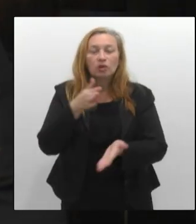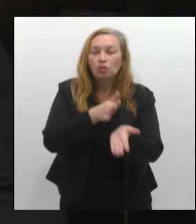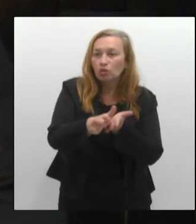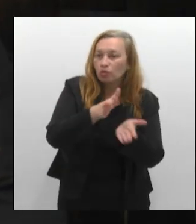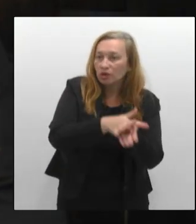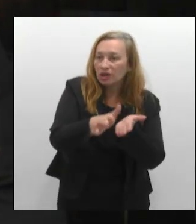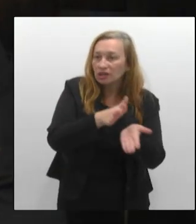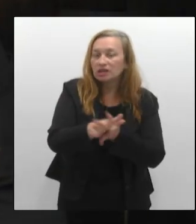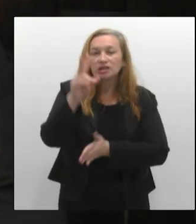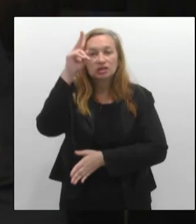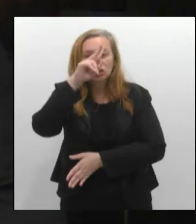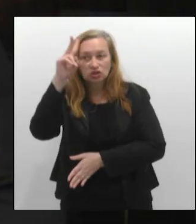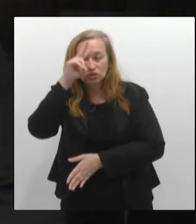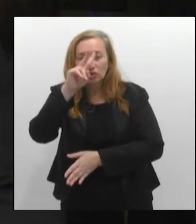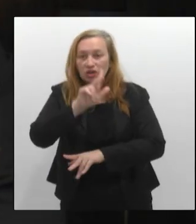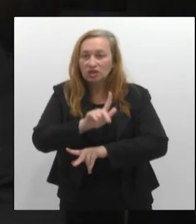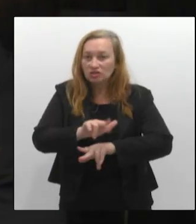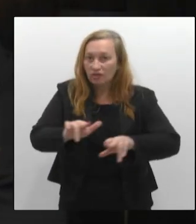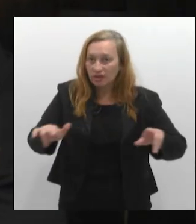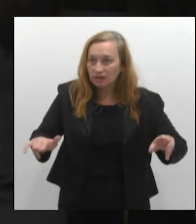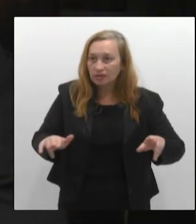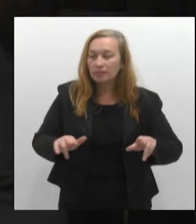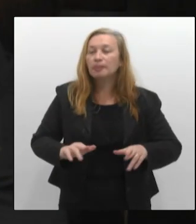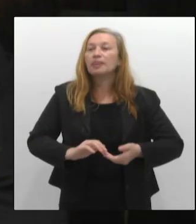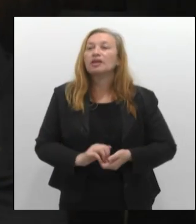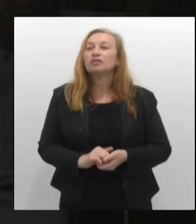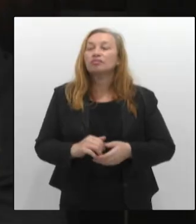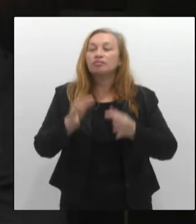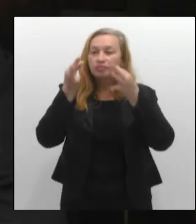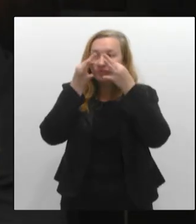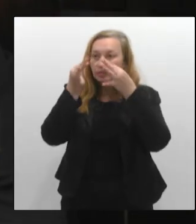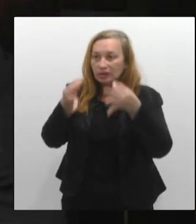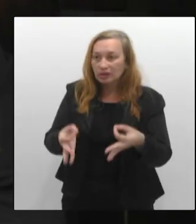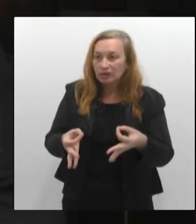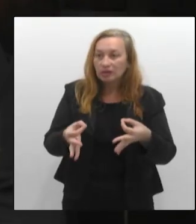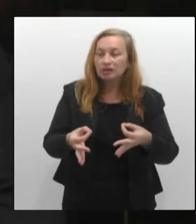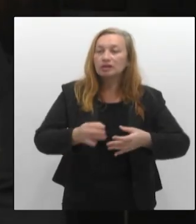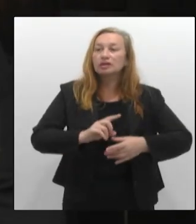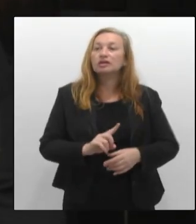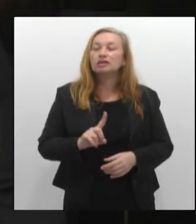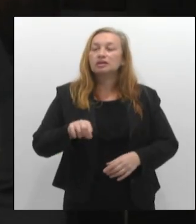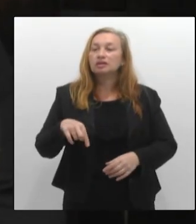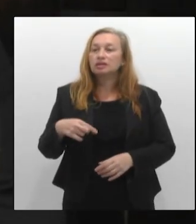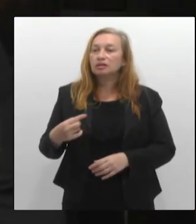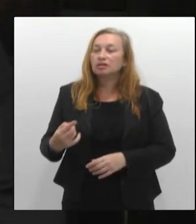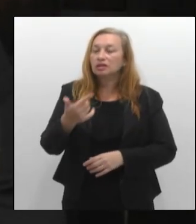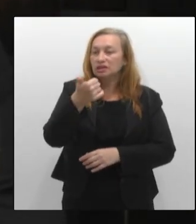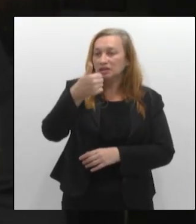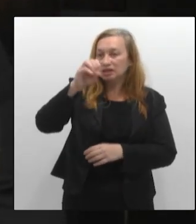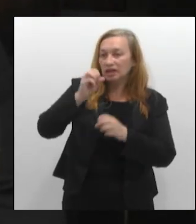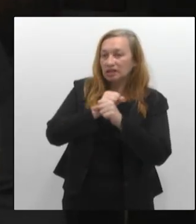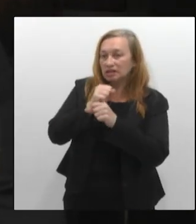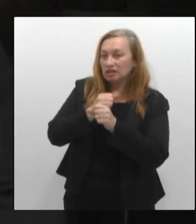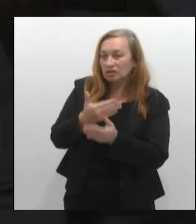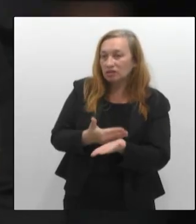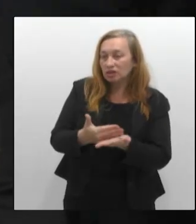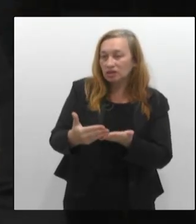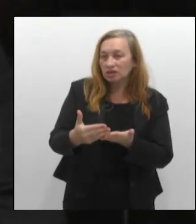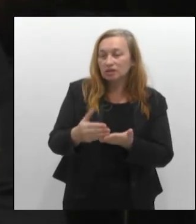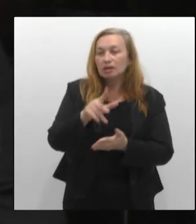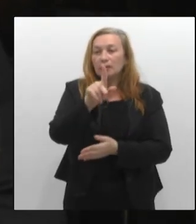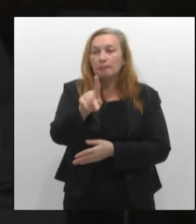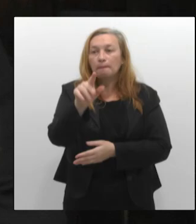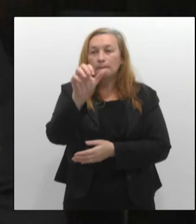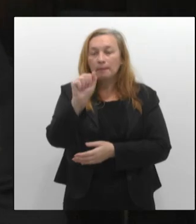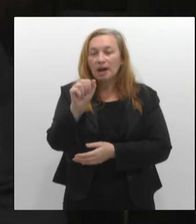publicações, histórias mais diversas. Chama a atenção que após apenas 10 anos do início da paróquia de São